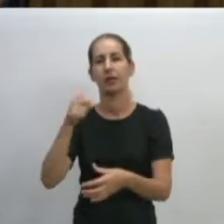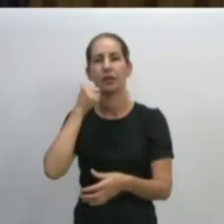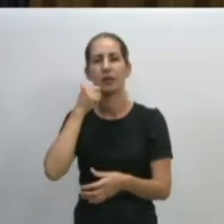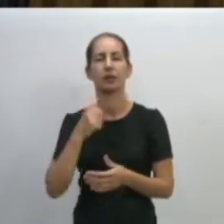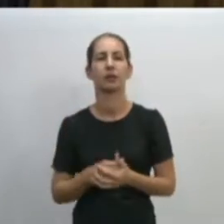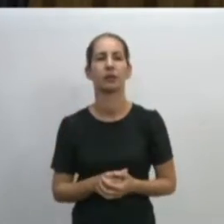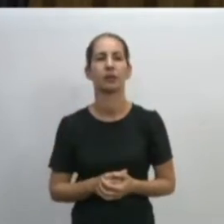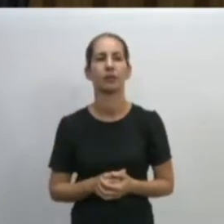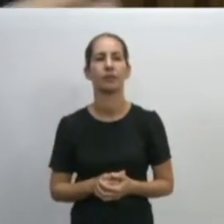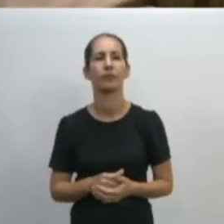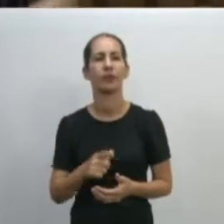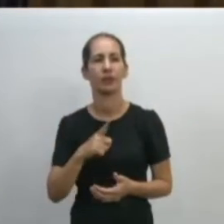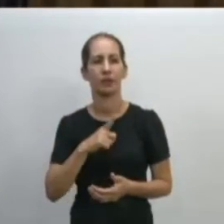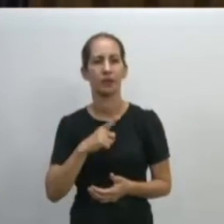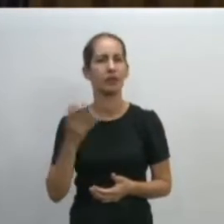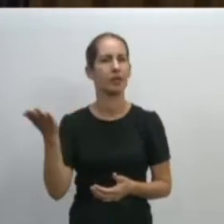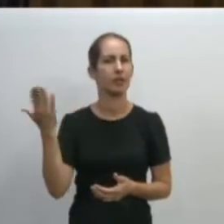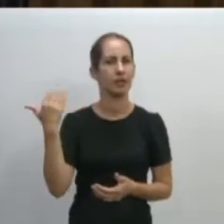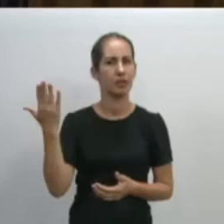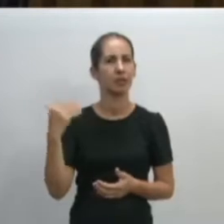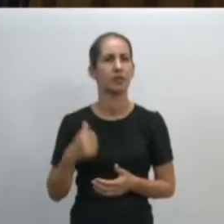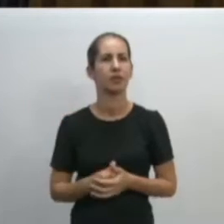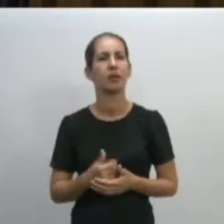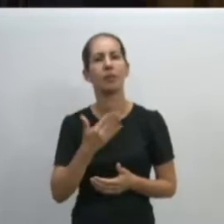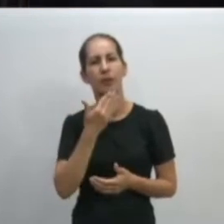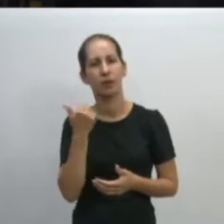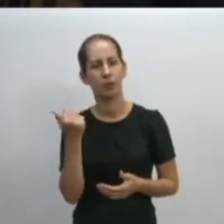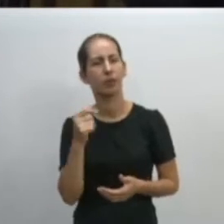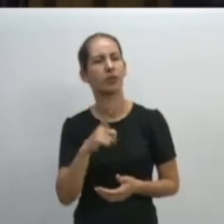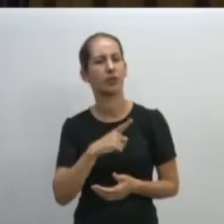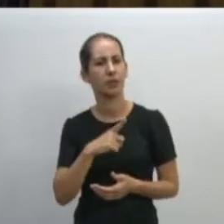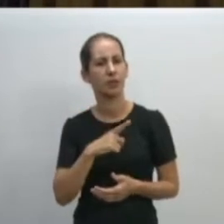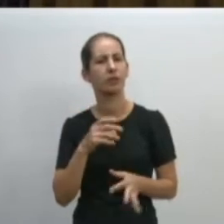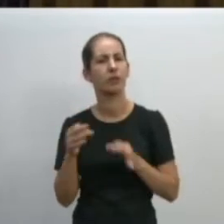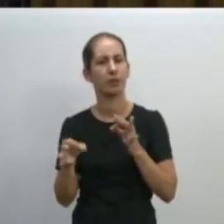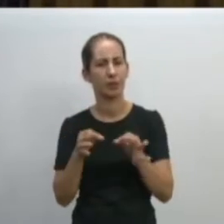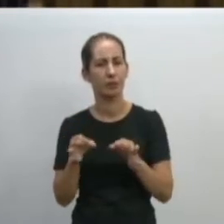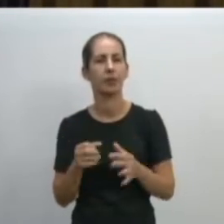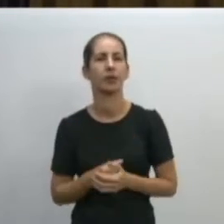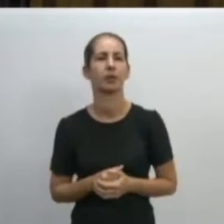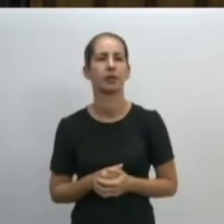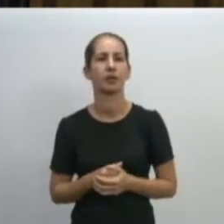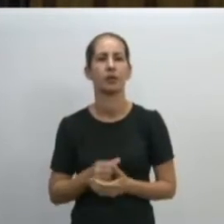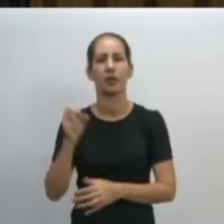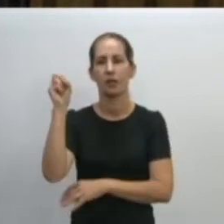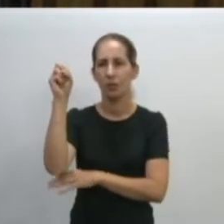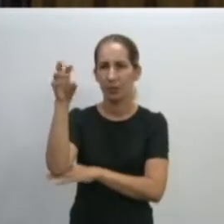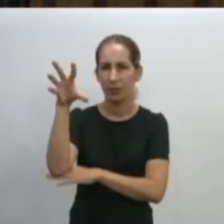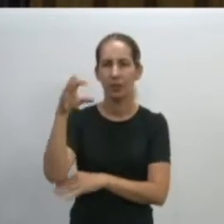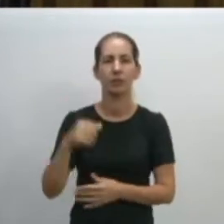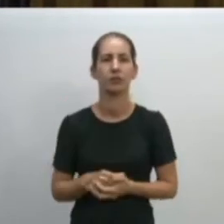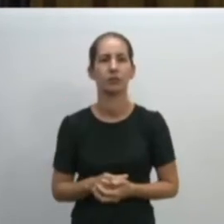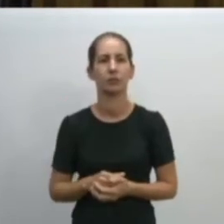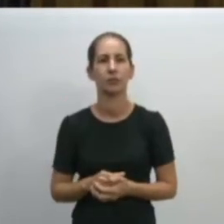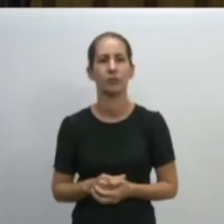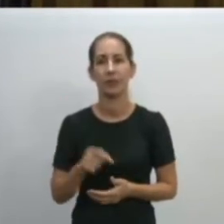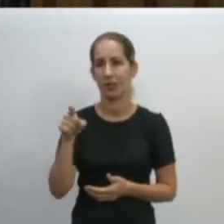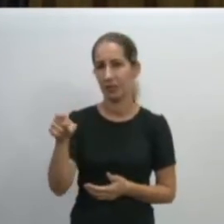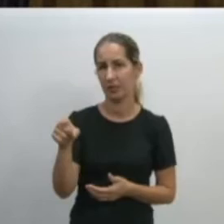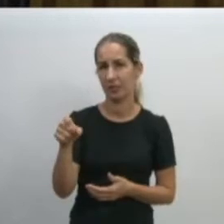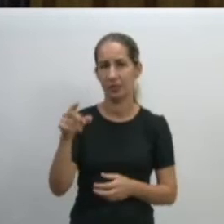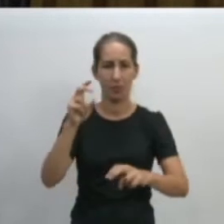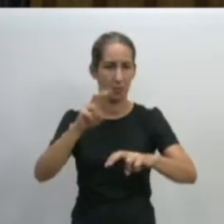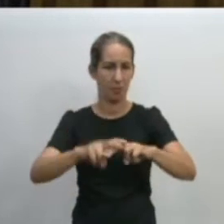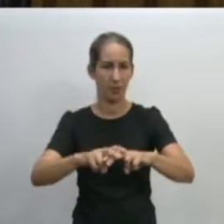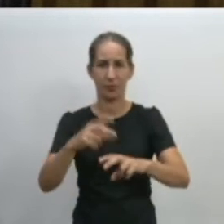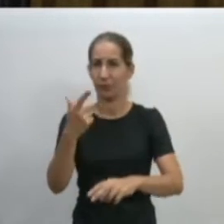Já tiveram abrigos aí no passado com melhores condições, mais adequados, iluminados, né? E esse sequer tem um